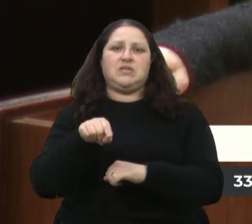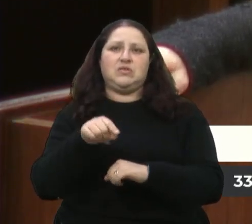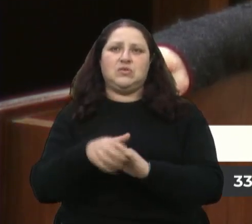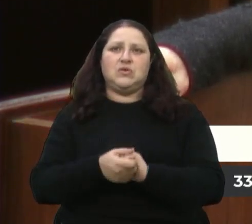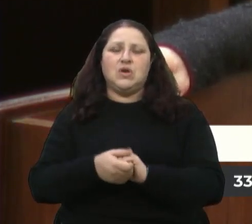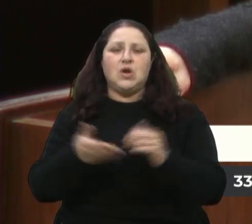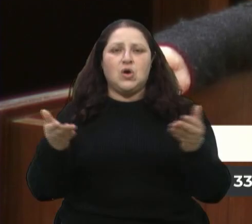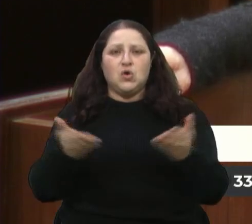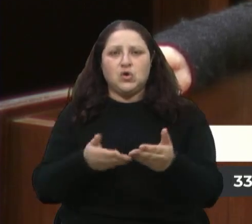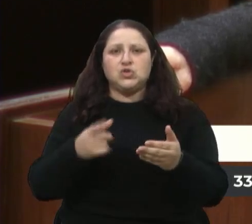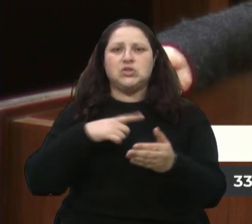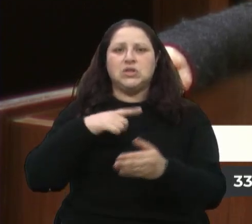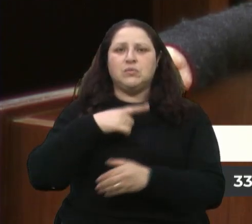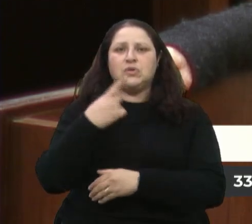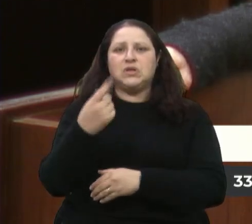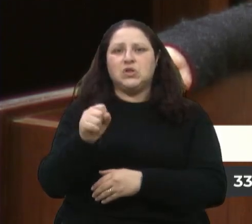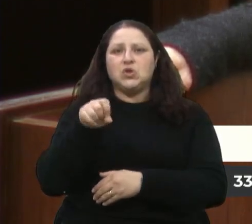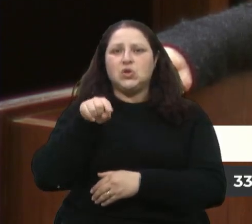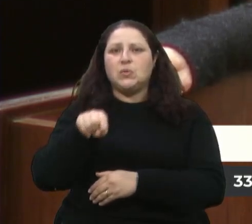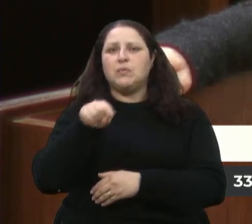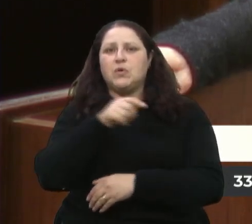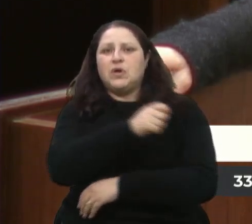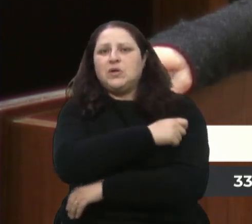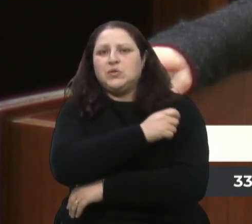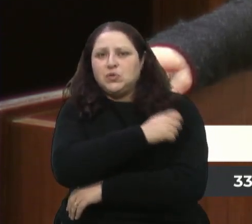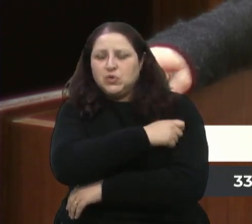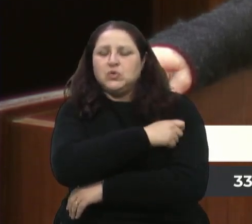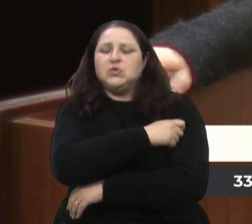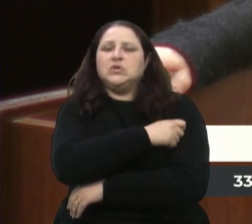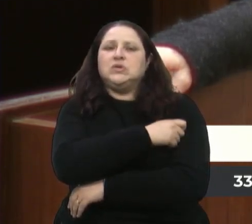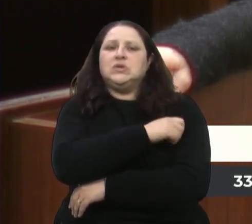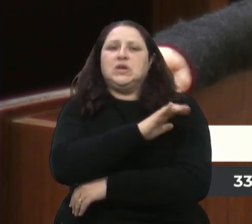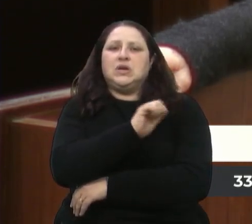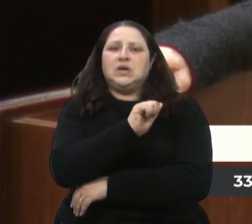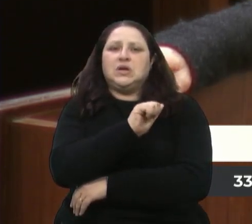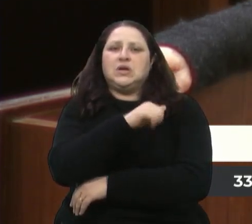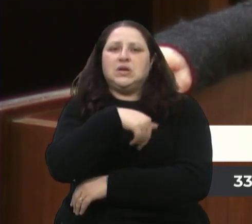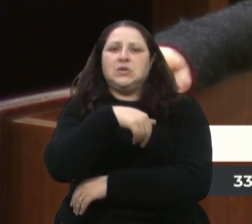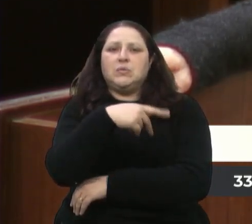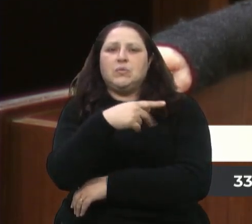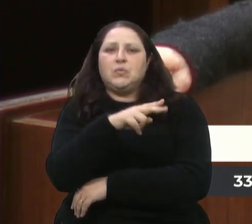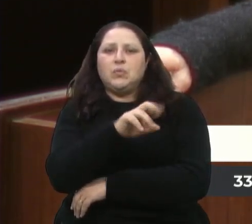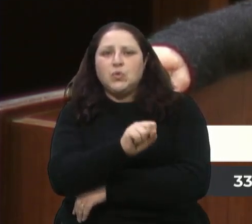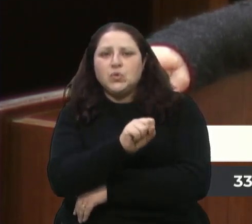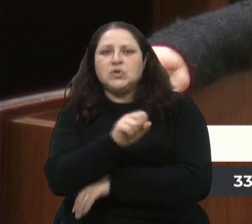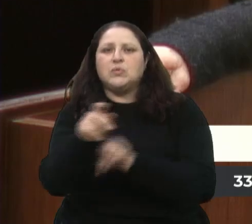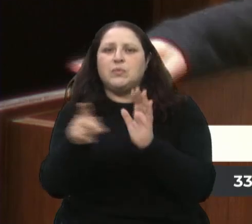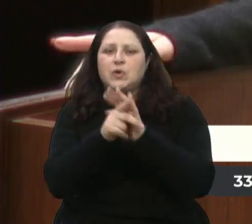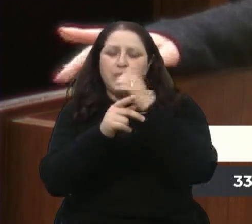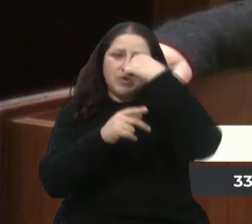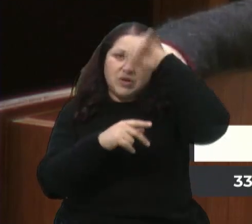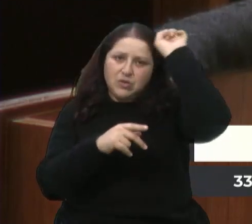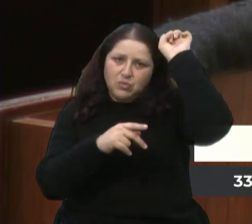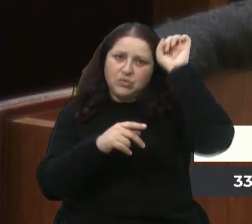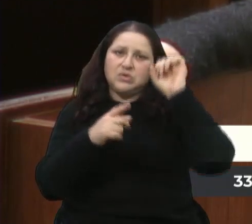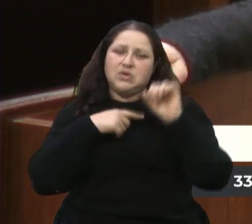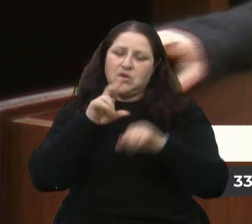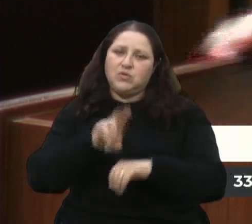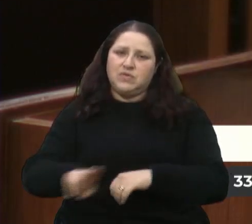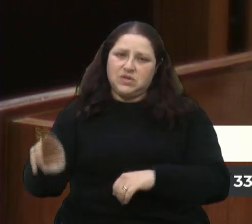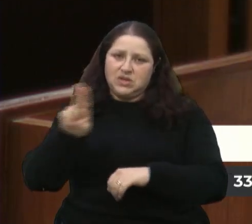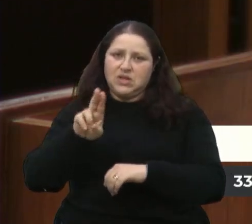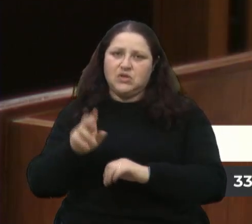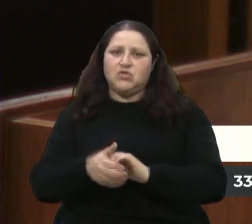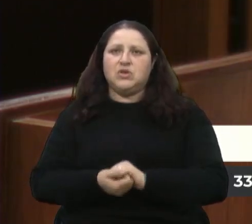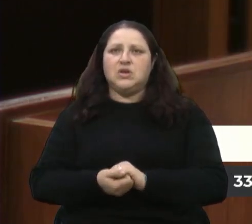Hoje nós temos 18 mil estudantes nos campos da UX. Só da UX, né? Estou falando que é uma universidade.